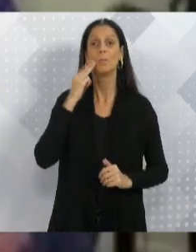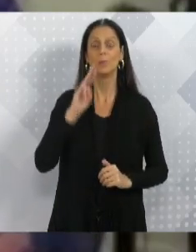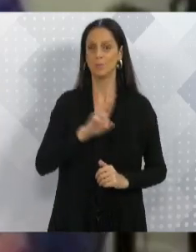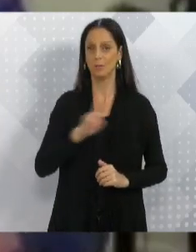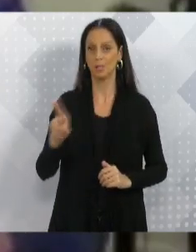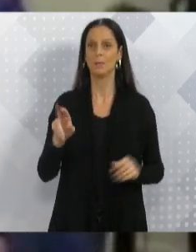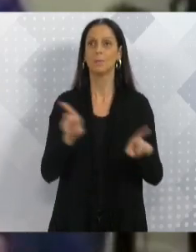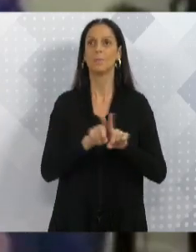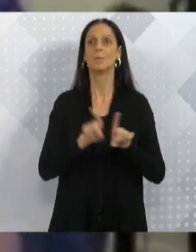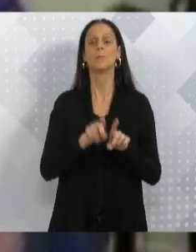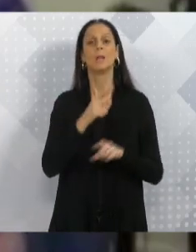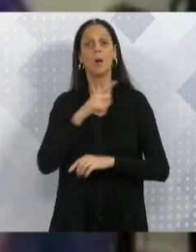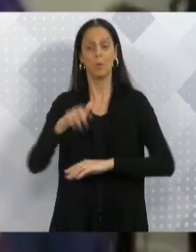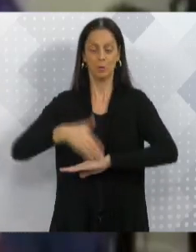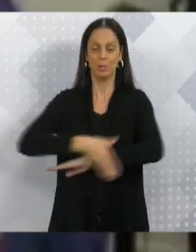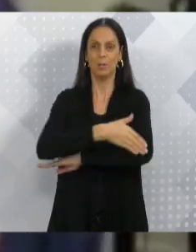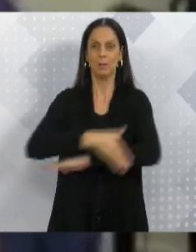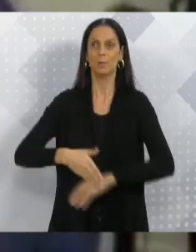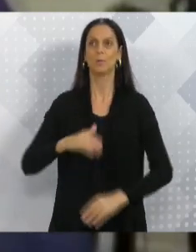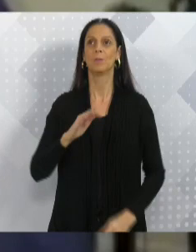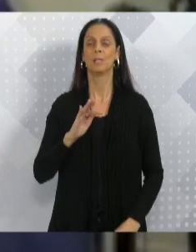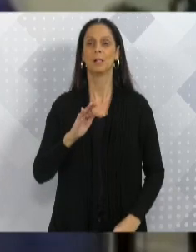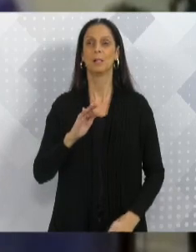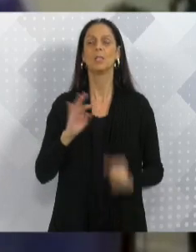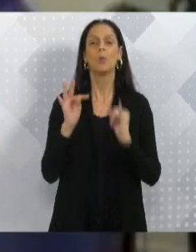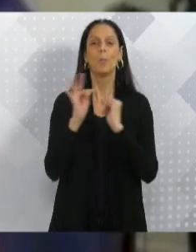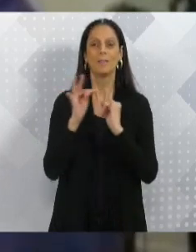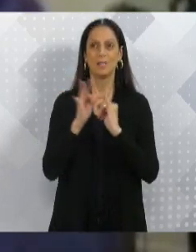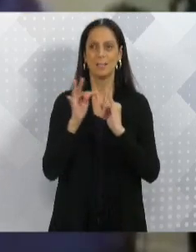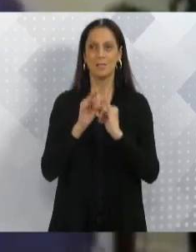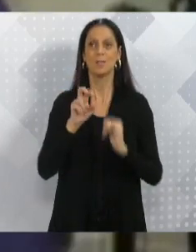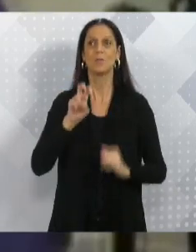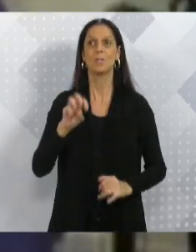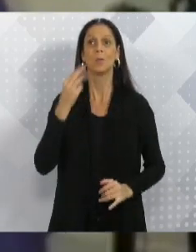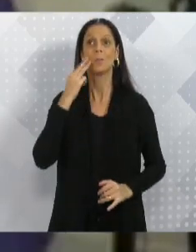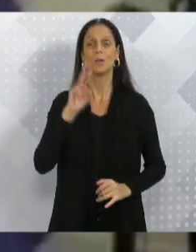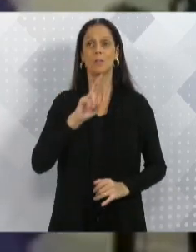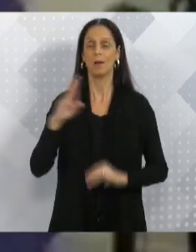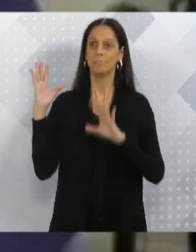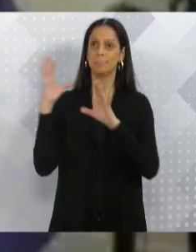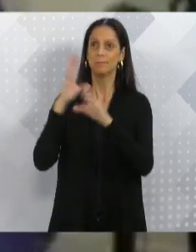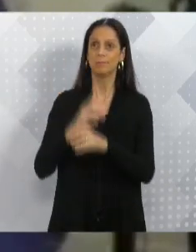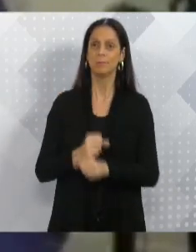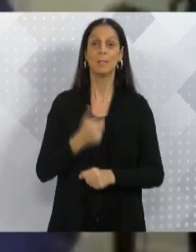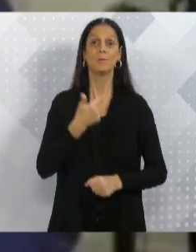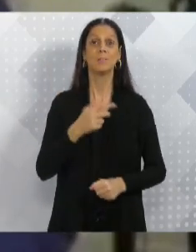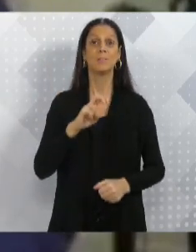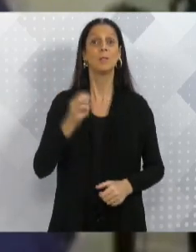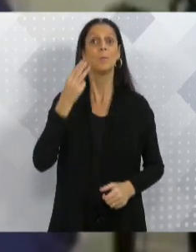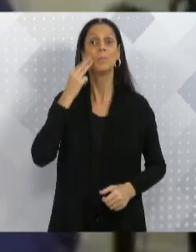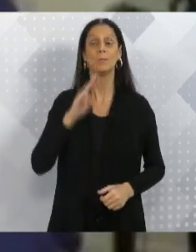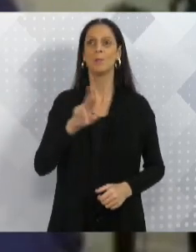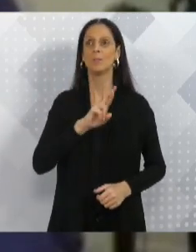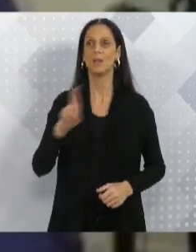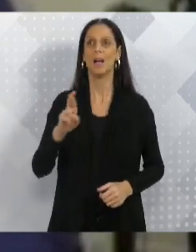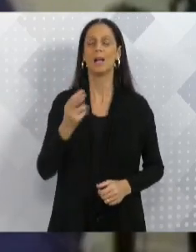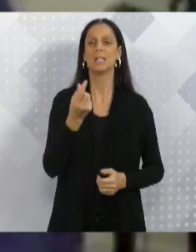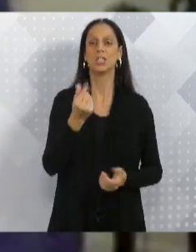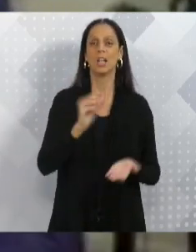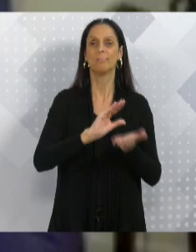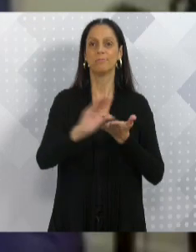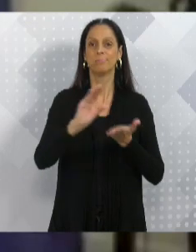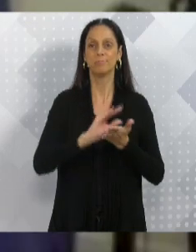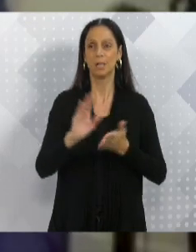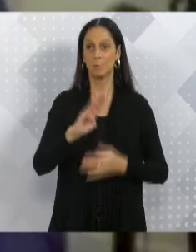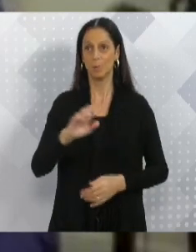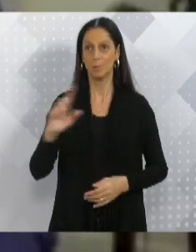tem a Frederico Jansen, no Itopavinha, 5 milhões, um total de 25 milhões de reais para Blumenau,